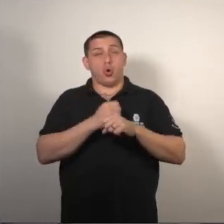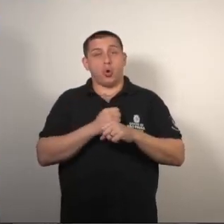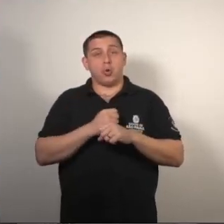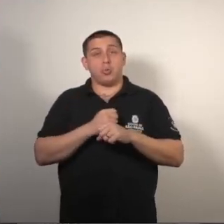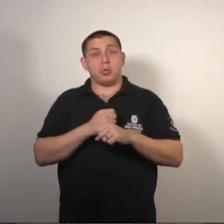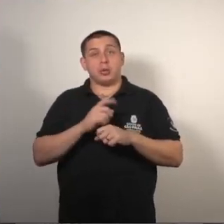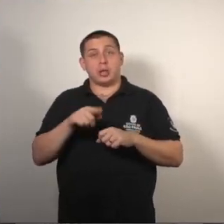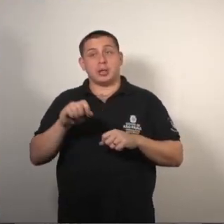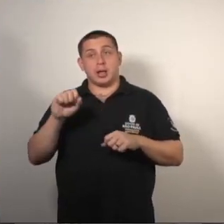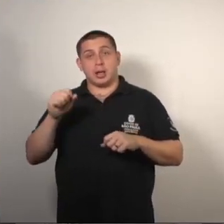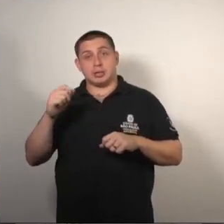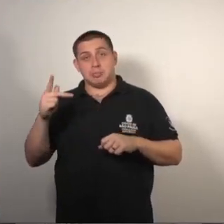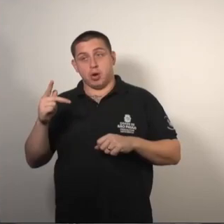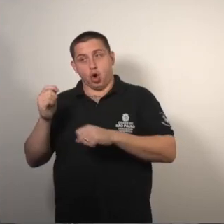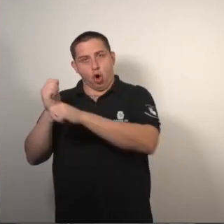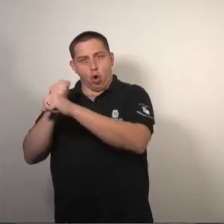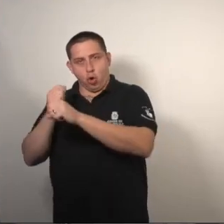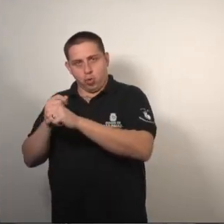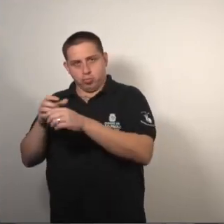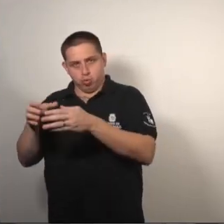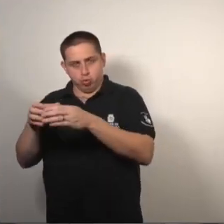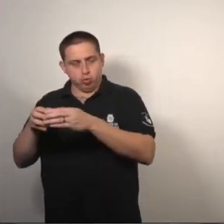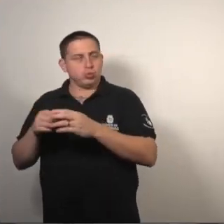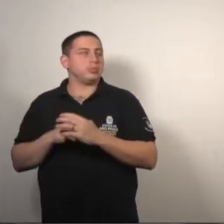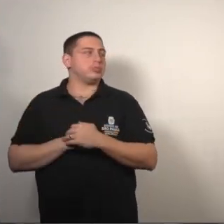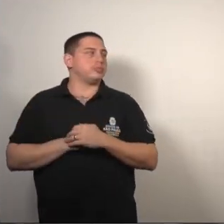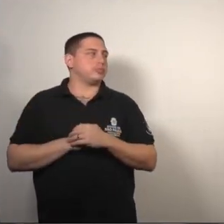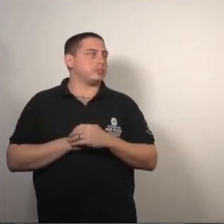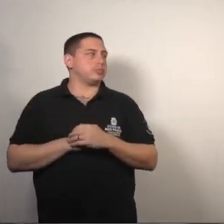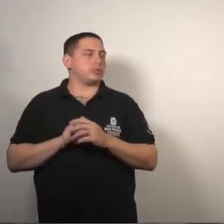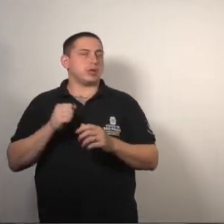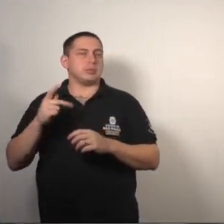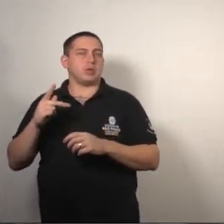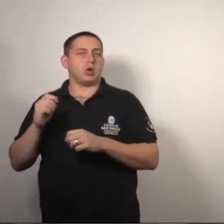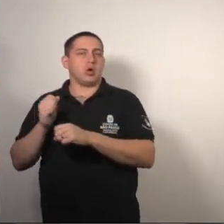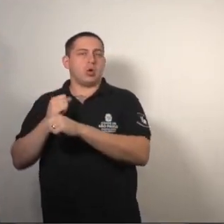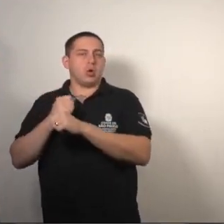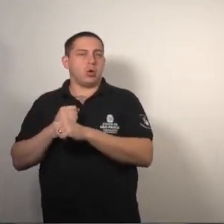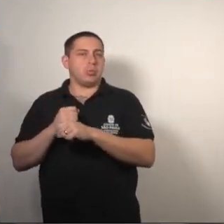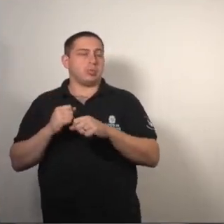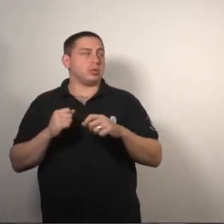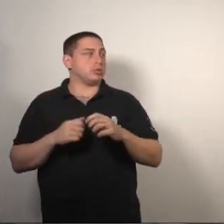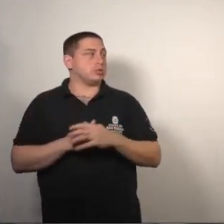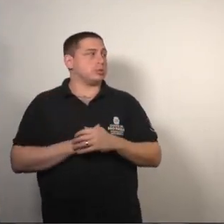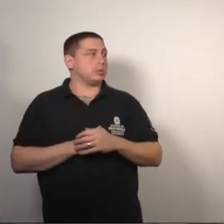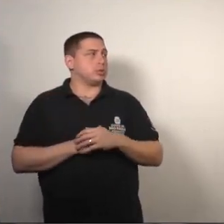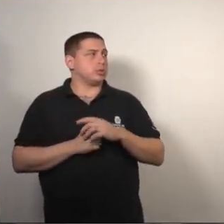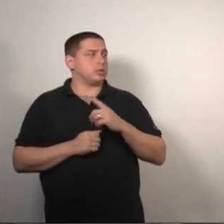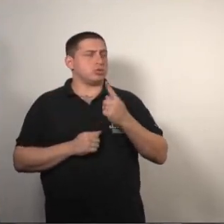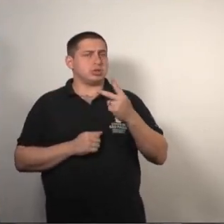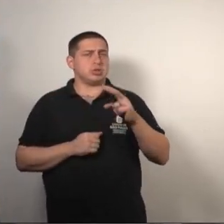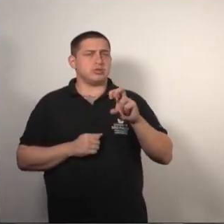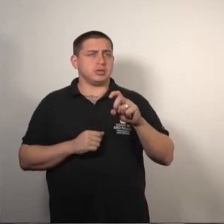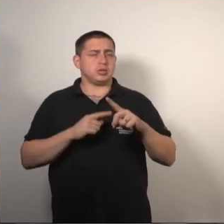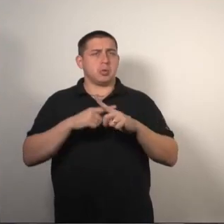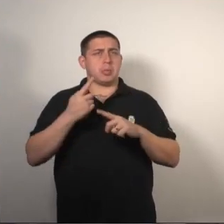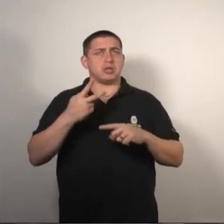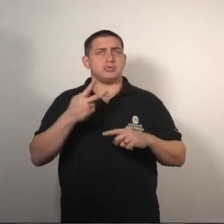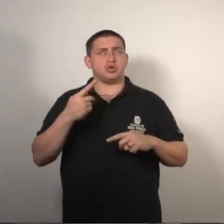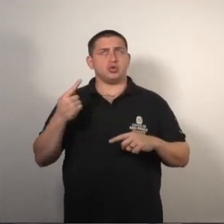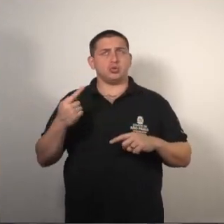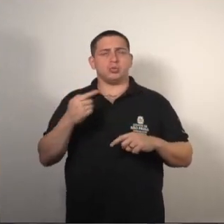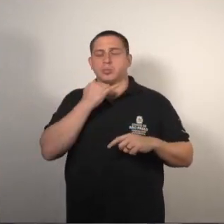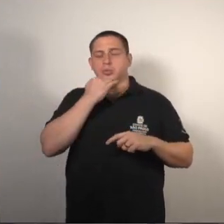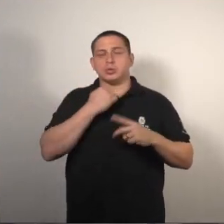por SP Obras. As 125 saiu por CIURB, essas 22 saiu por SP Obras, então 125 mais